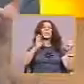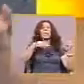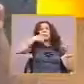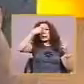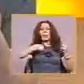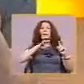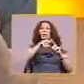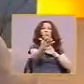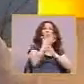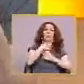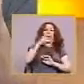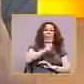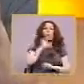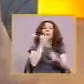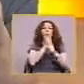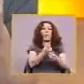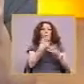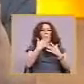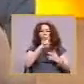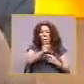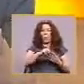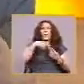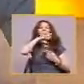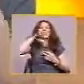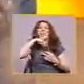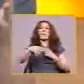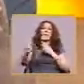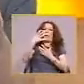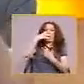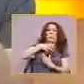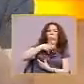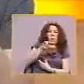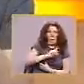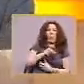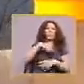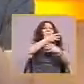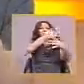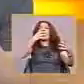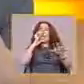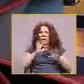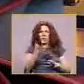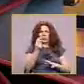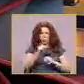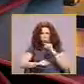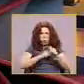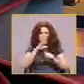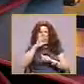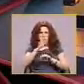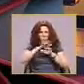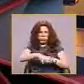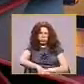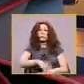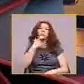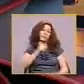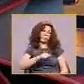ser discriminadas a nível laboral, a nível familiar, a nível das várias instituições. Ainda há muita discriminação a nível laboral? Há,